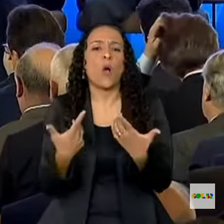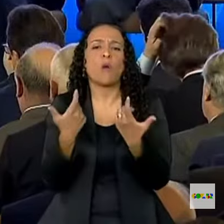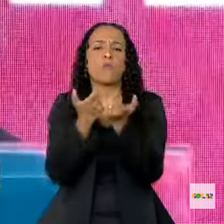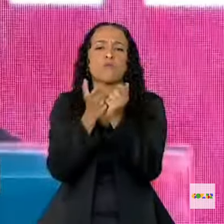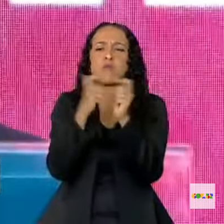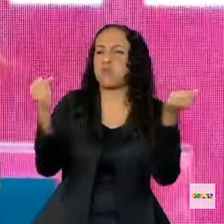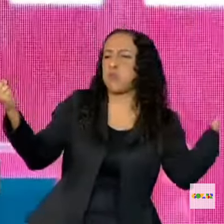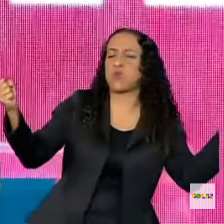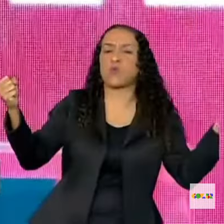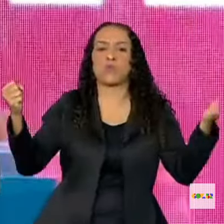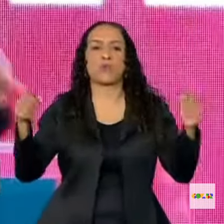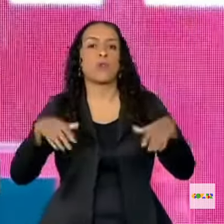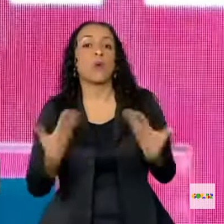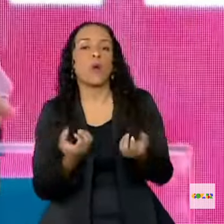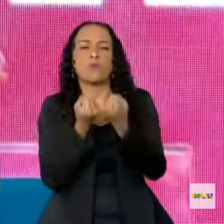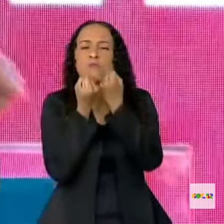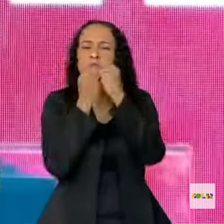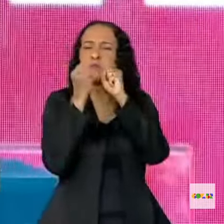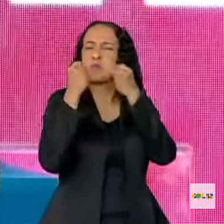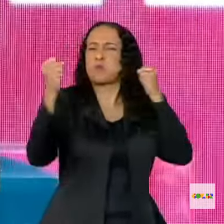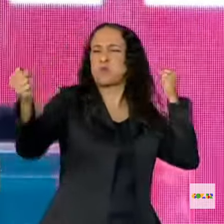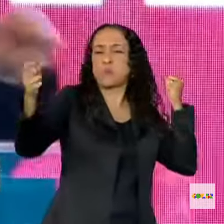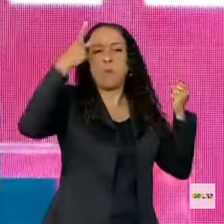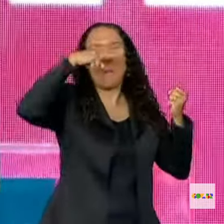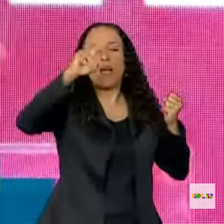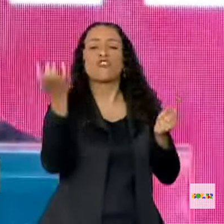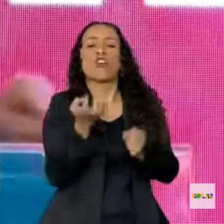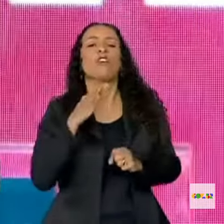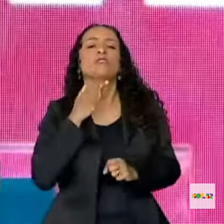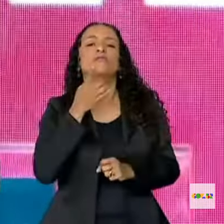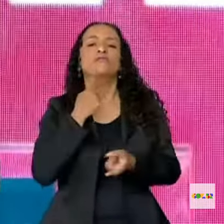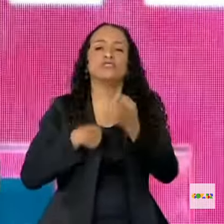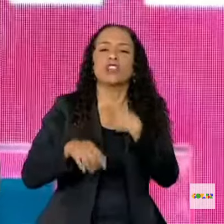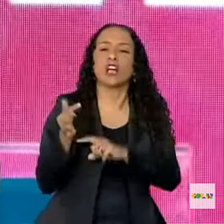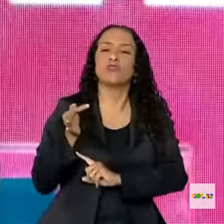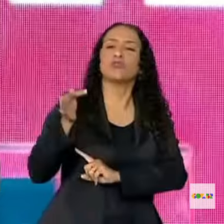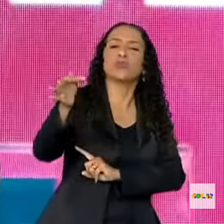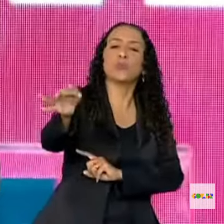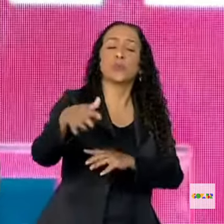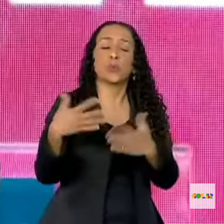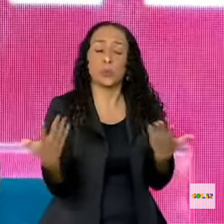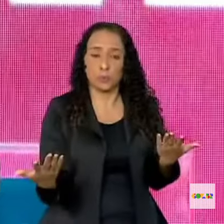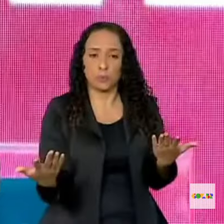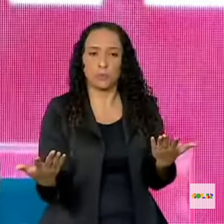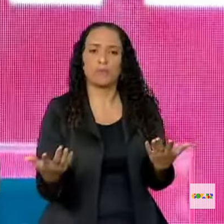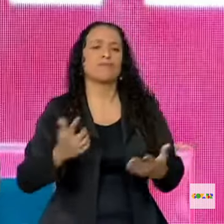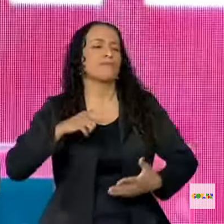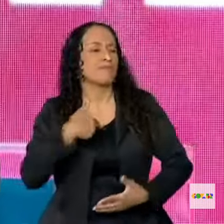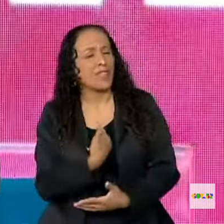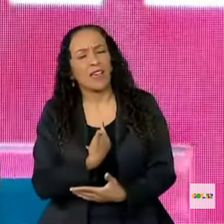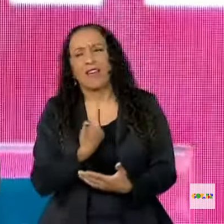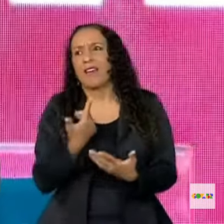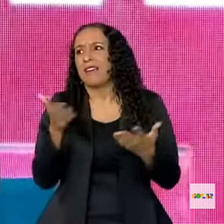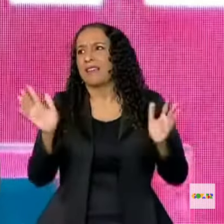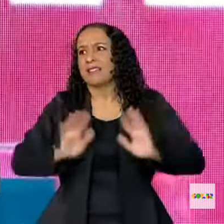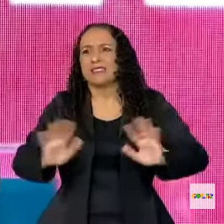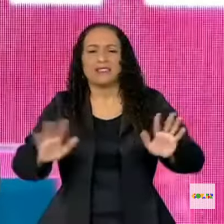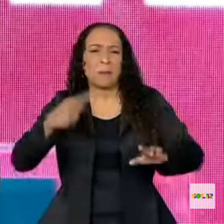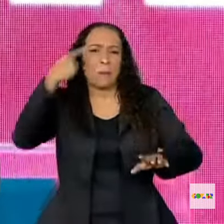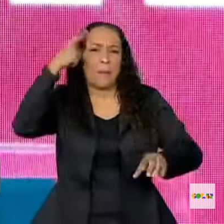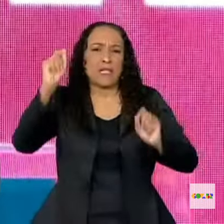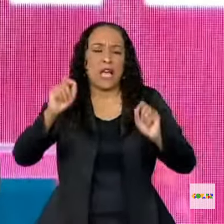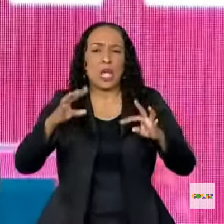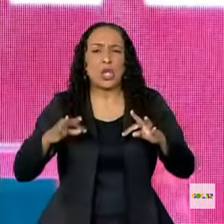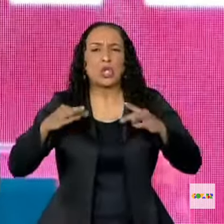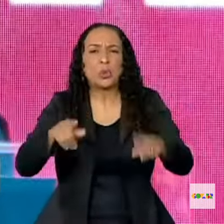ser Qual é o tamanho que o Mestre quer ser Qual é o tamanho que o Brasil Quer ser e a gente não ficar muitas vezes achando que